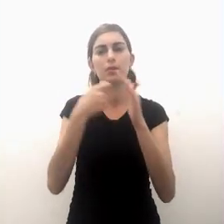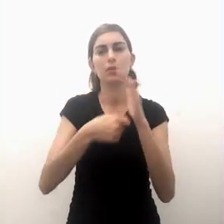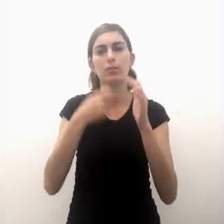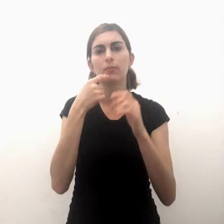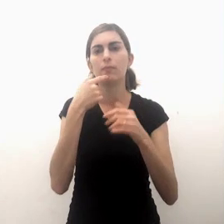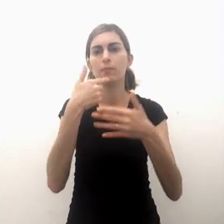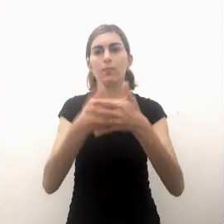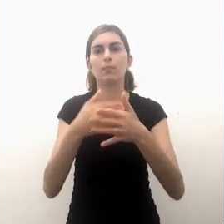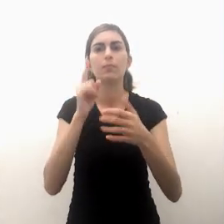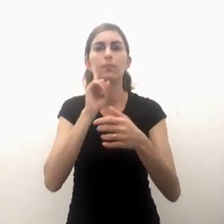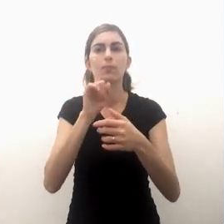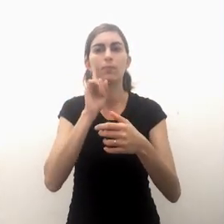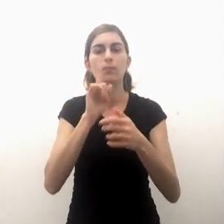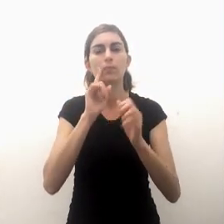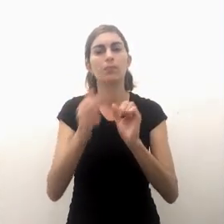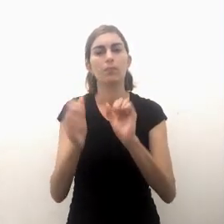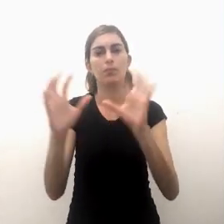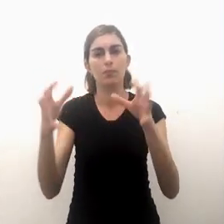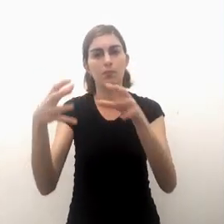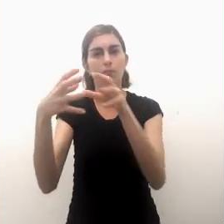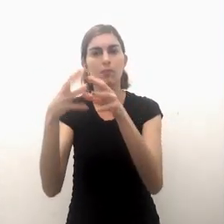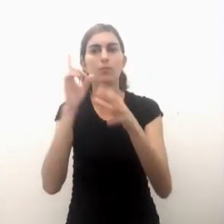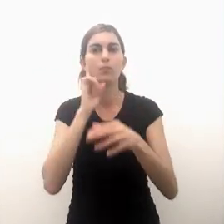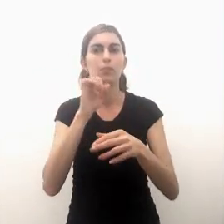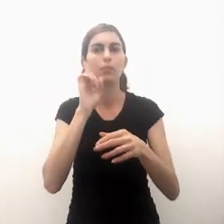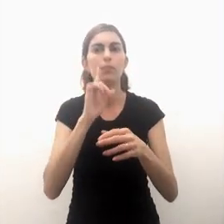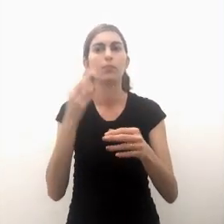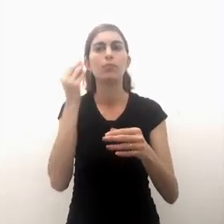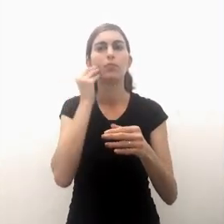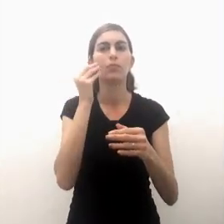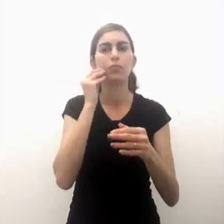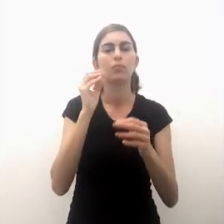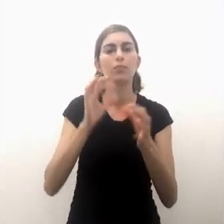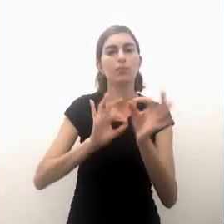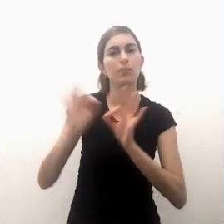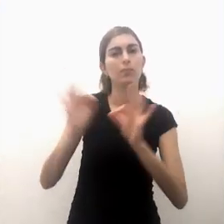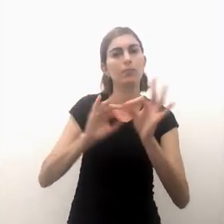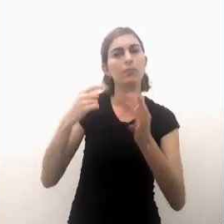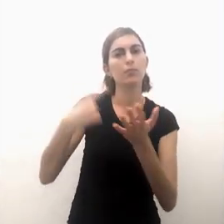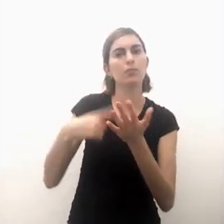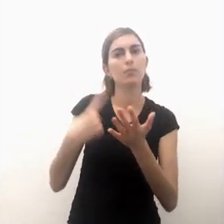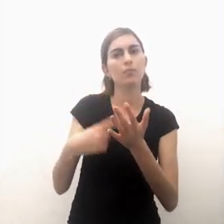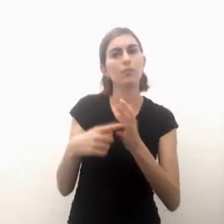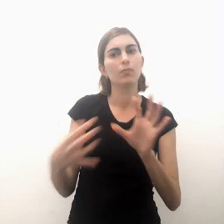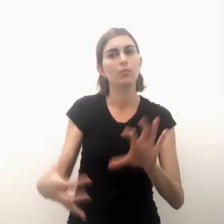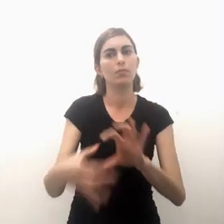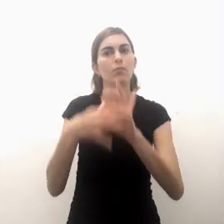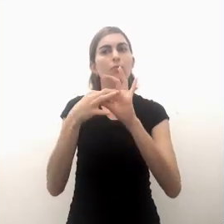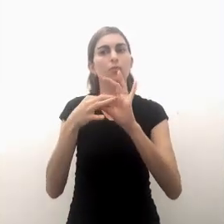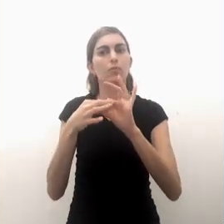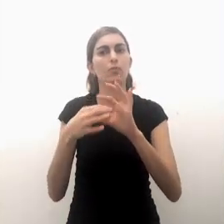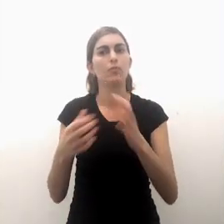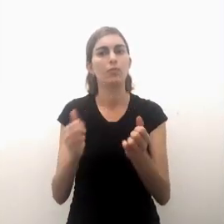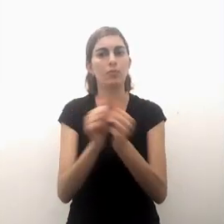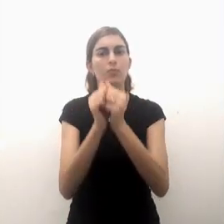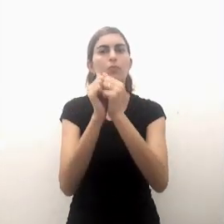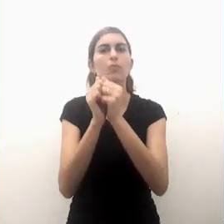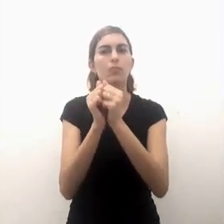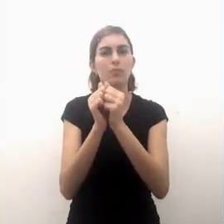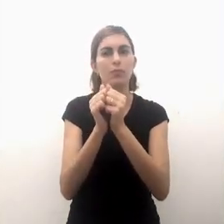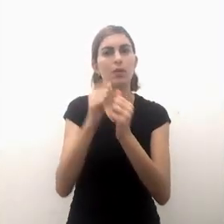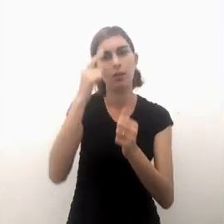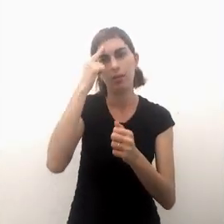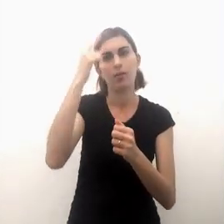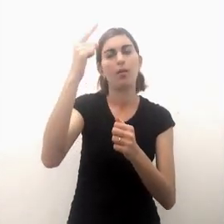se aproximar dos Estados Unidos, dos norte-americanos, tá? Para formular uma junção, né, das